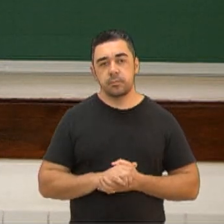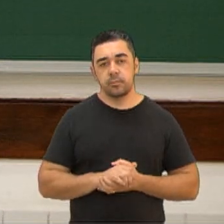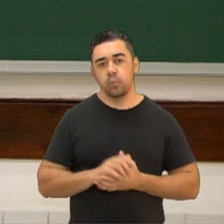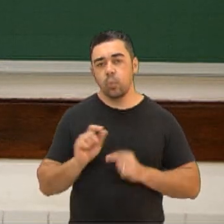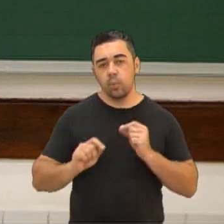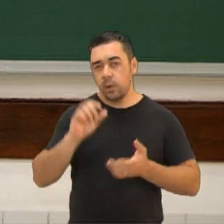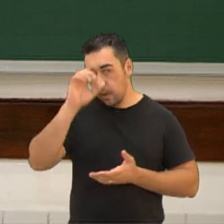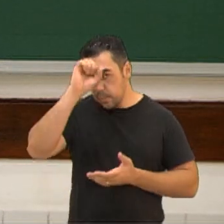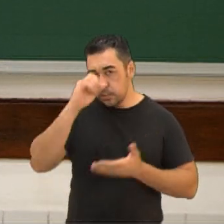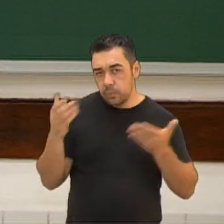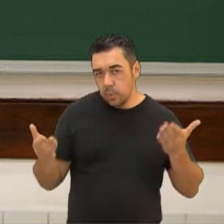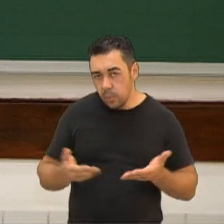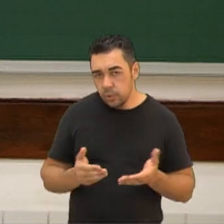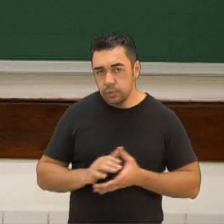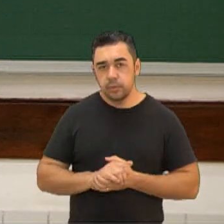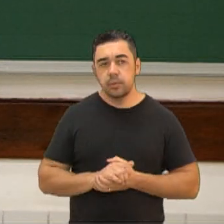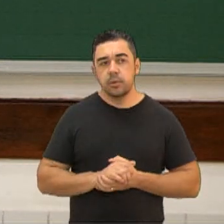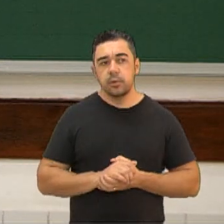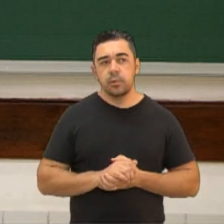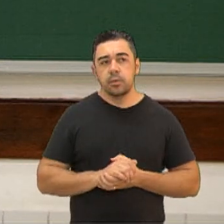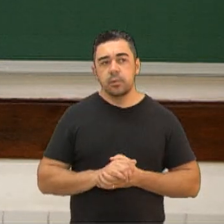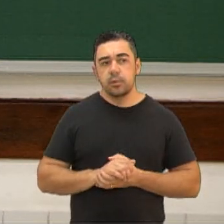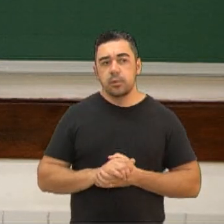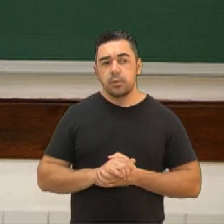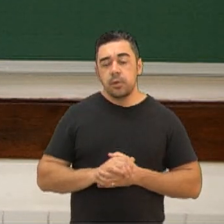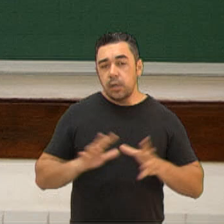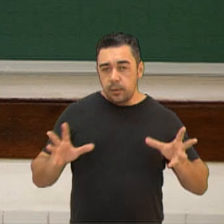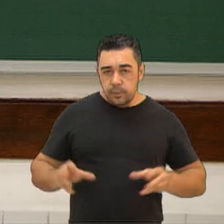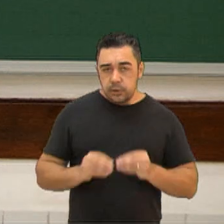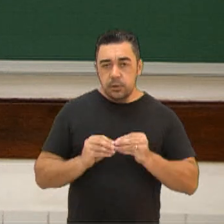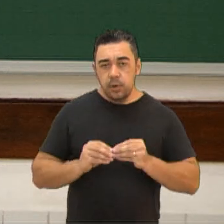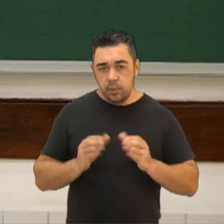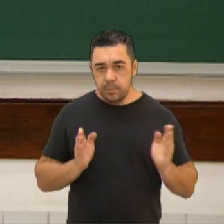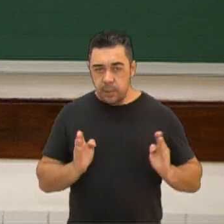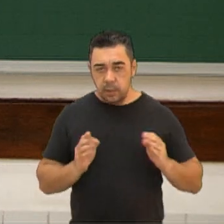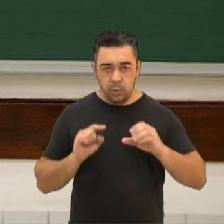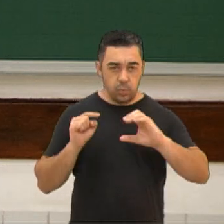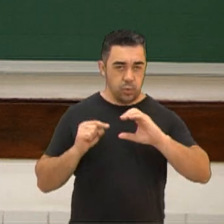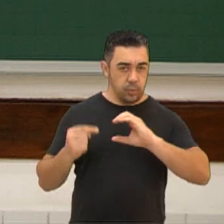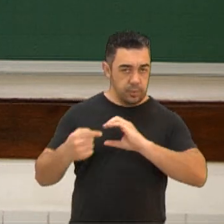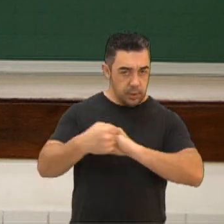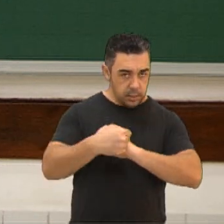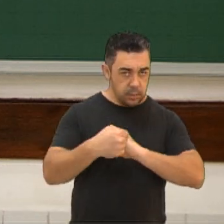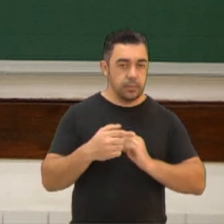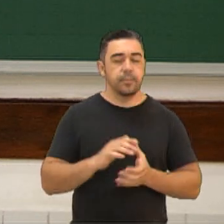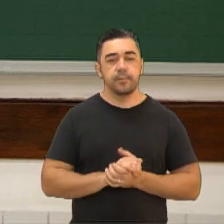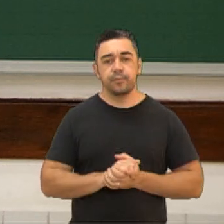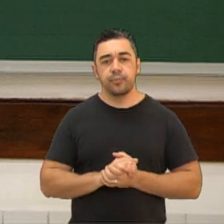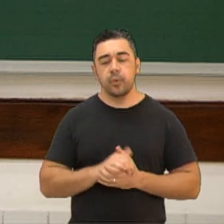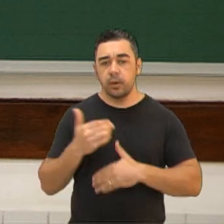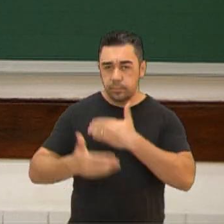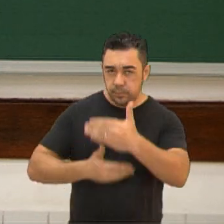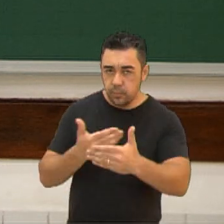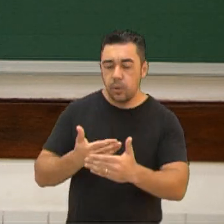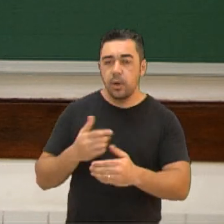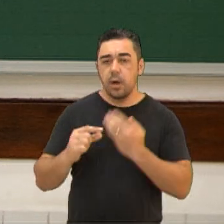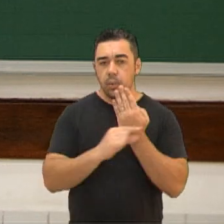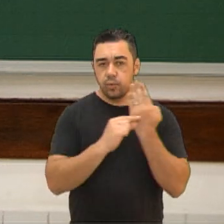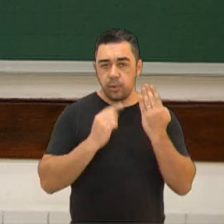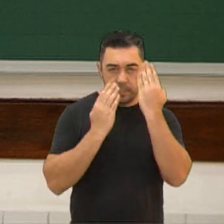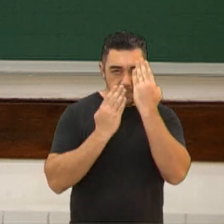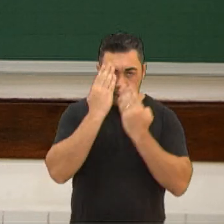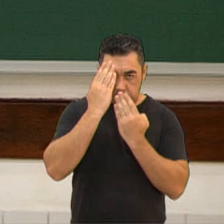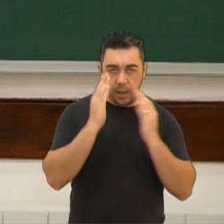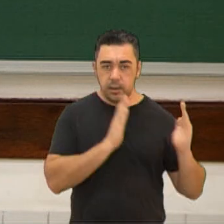o que a gente aprendeu hoje? É uma breve revisão do cubismo, a trajetória de Pablo Picasso em suas